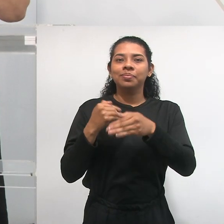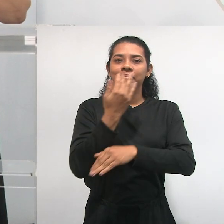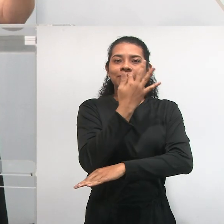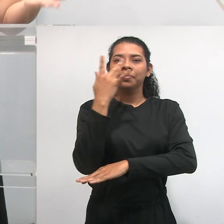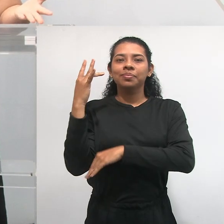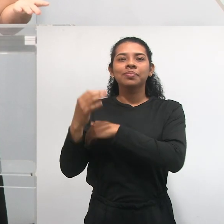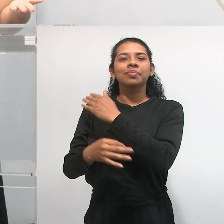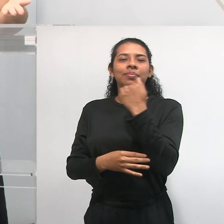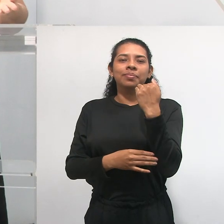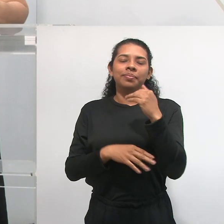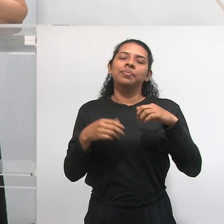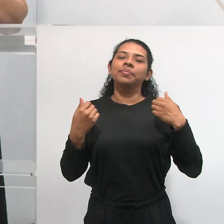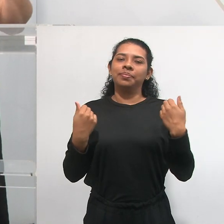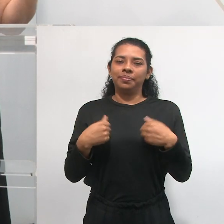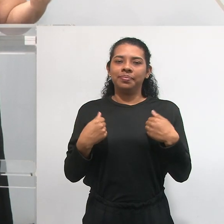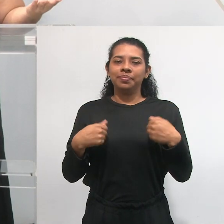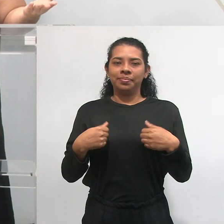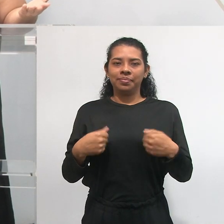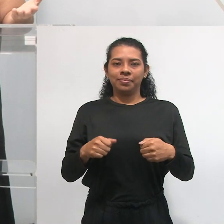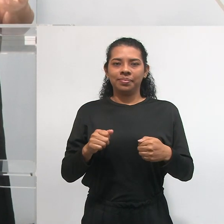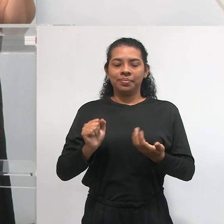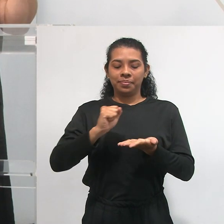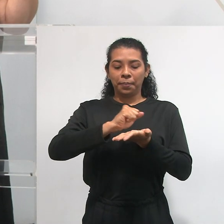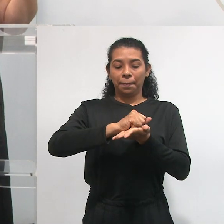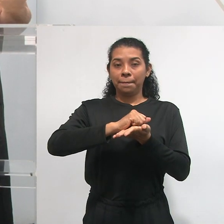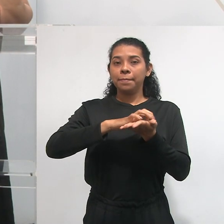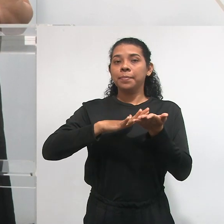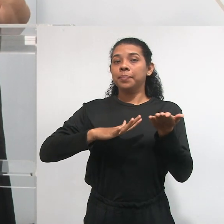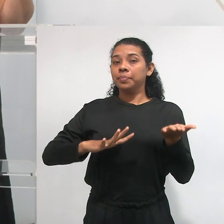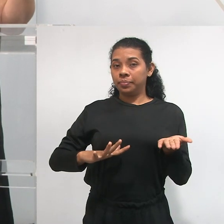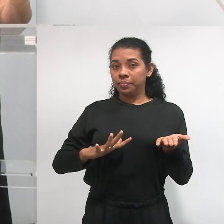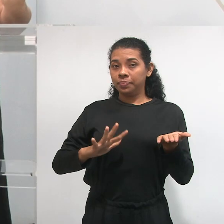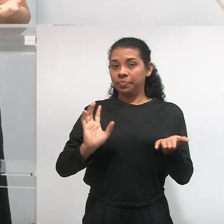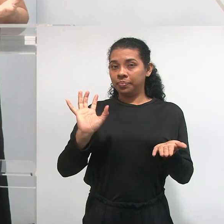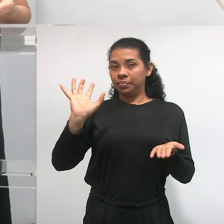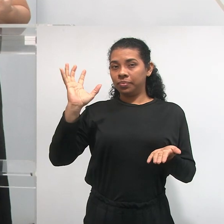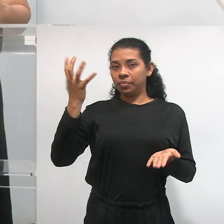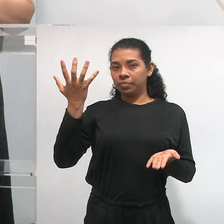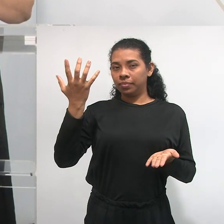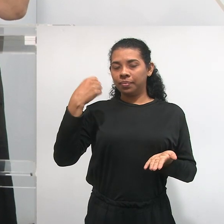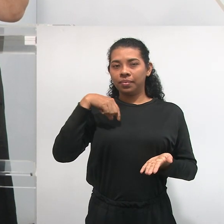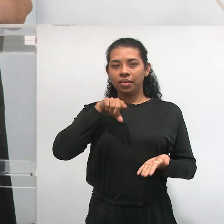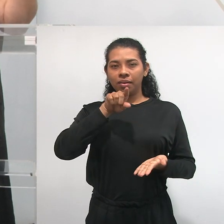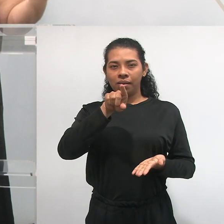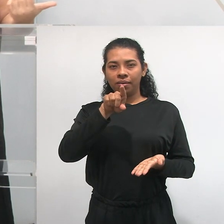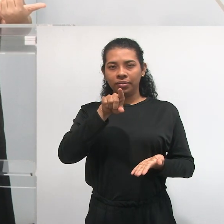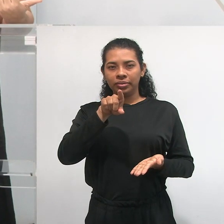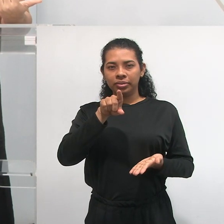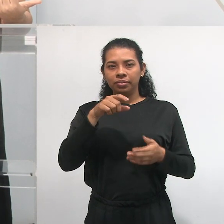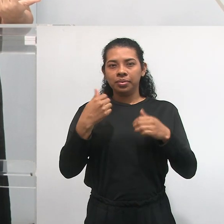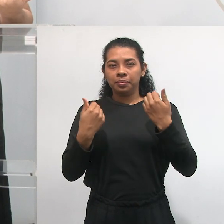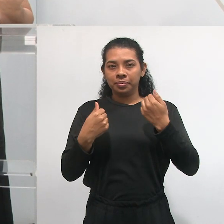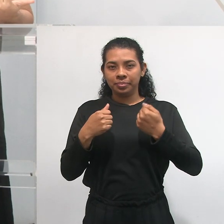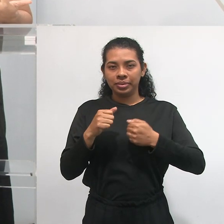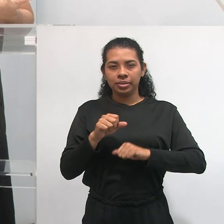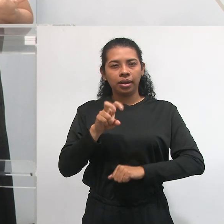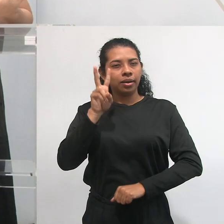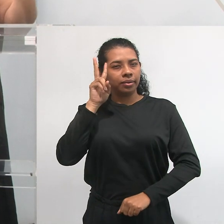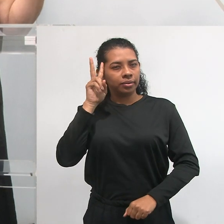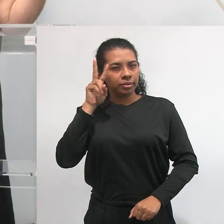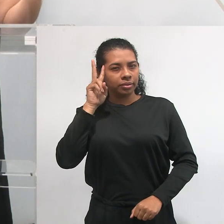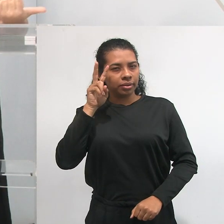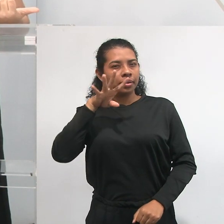uma atividade prática. Essa atividade prática você vai utilizar aquela sua tabela de